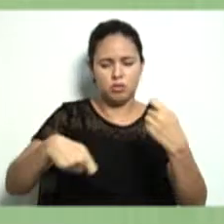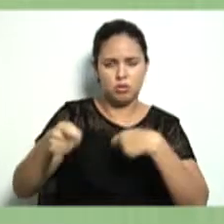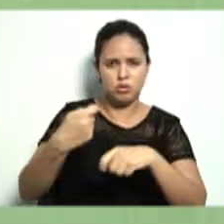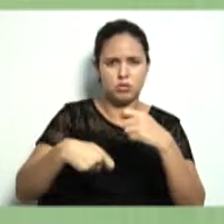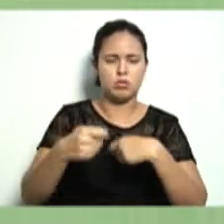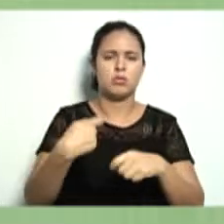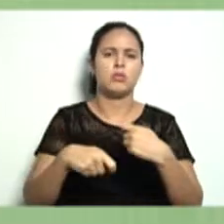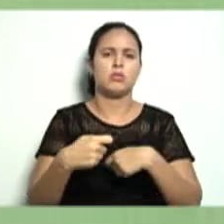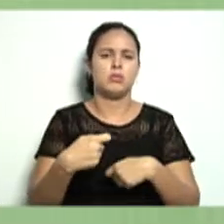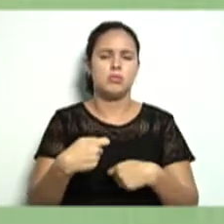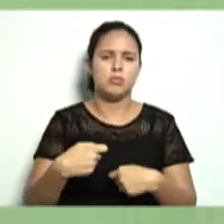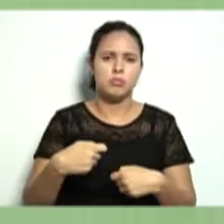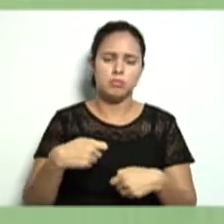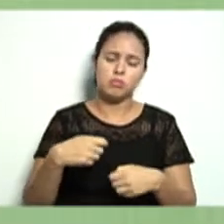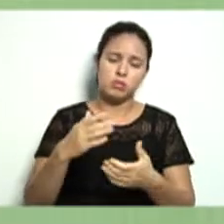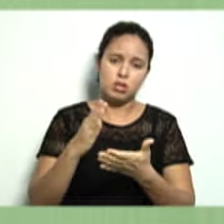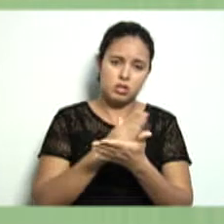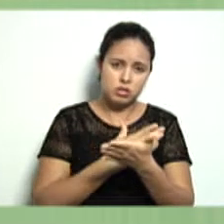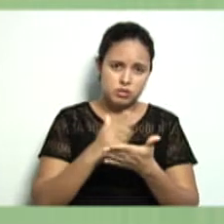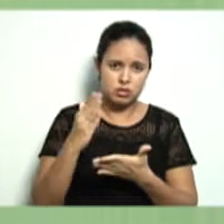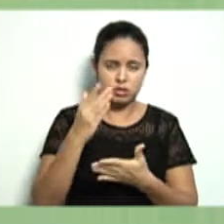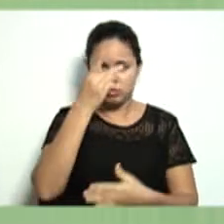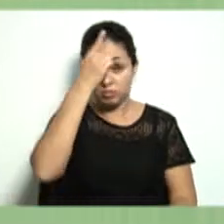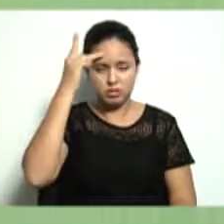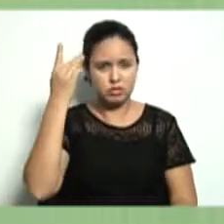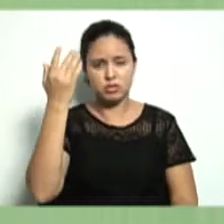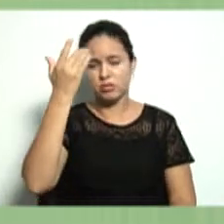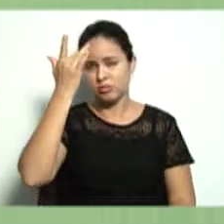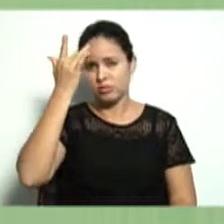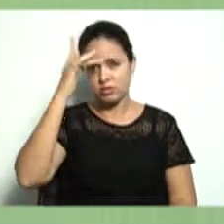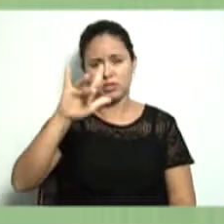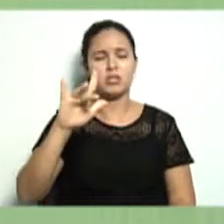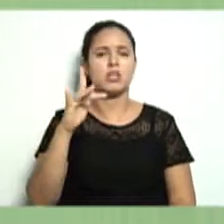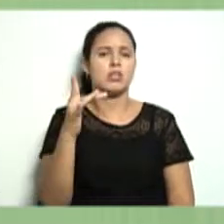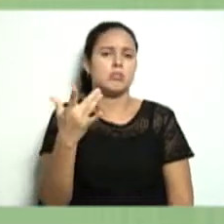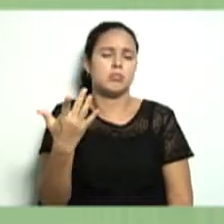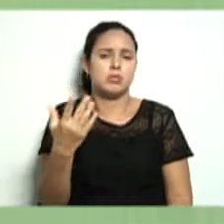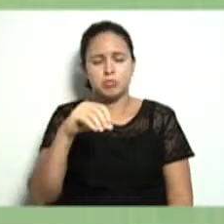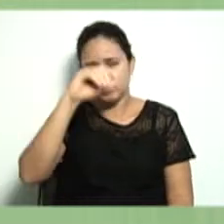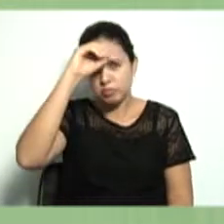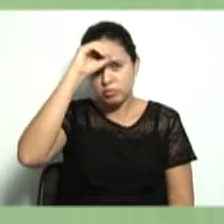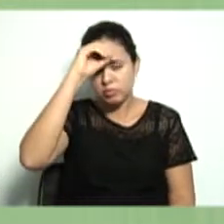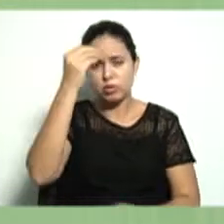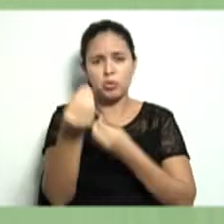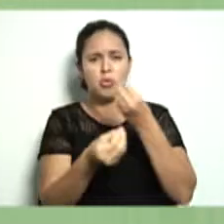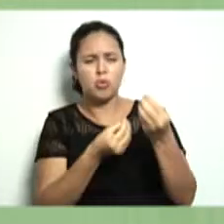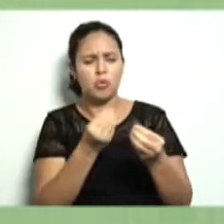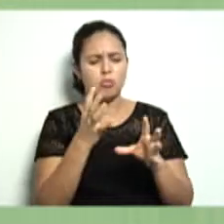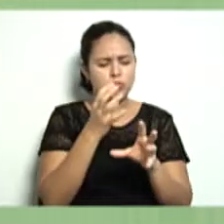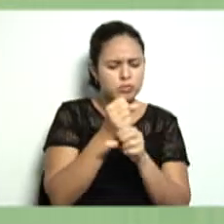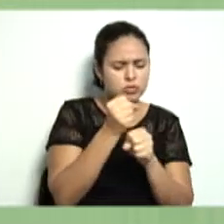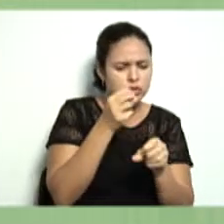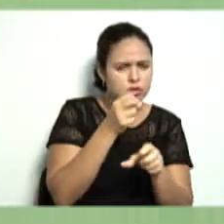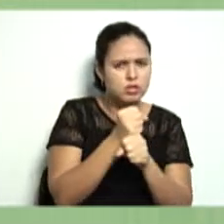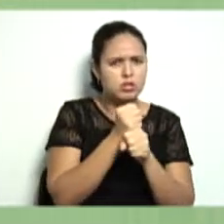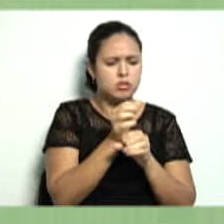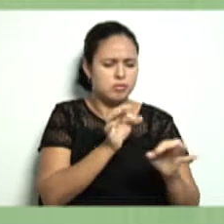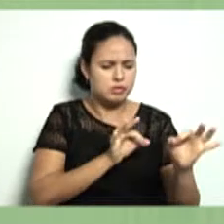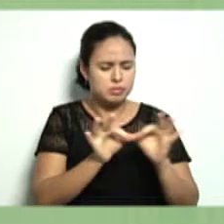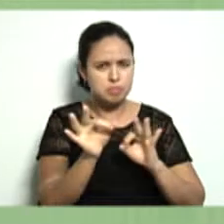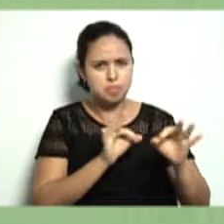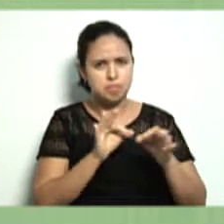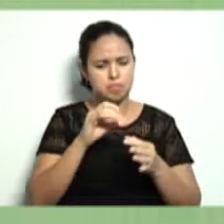Muita gente não consegue entender a questão financeira, como é que faz o controle, como é que faz